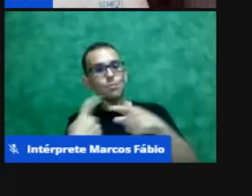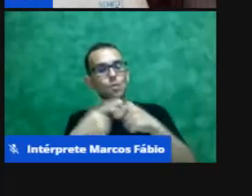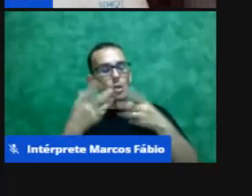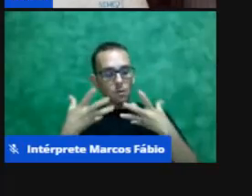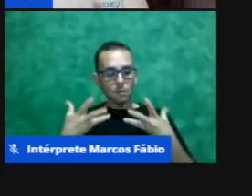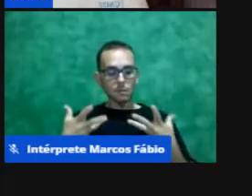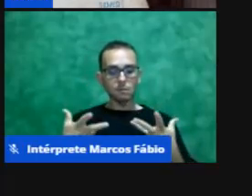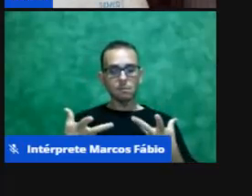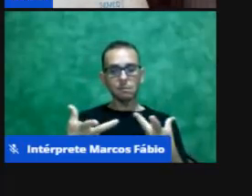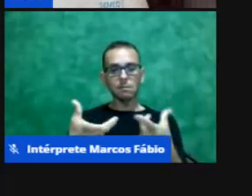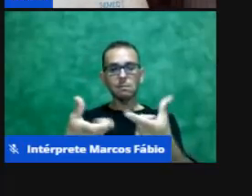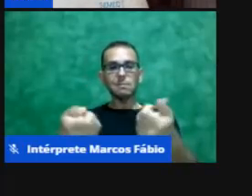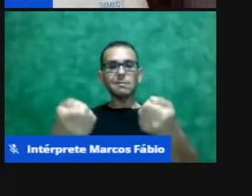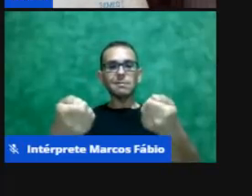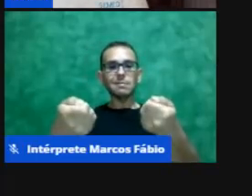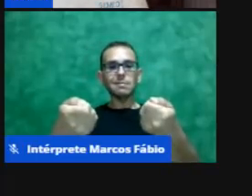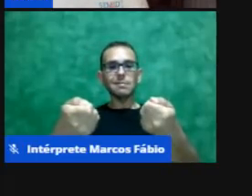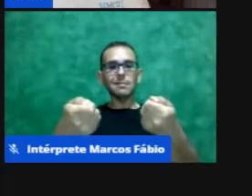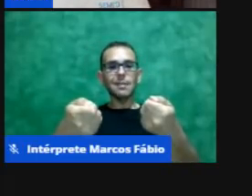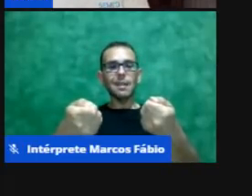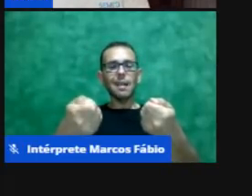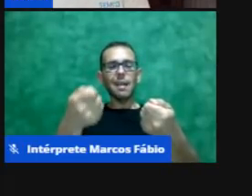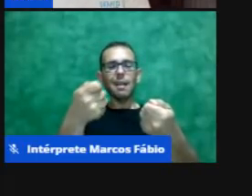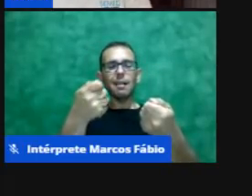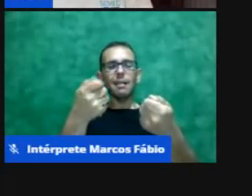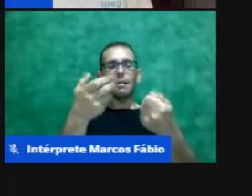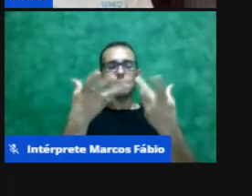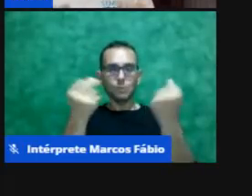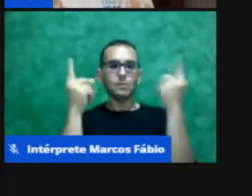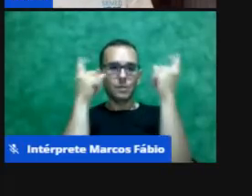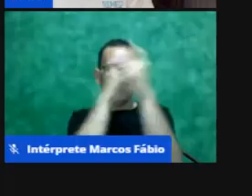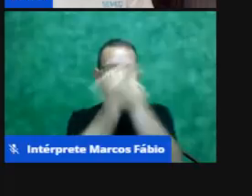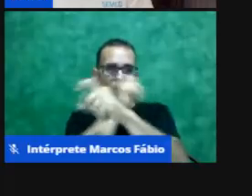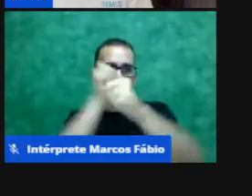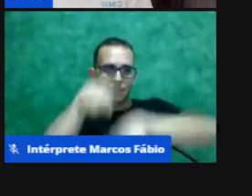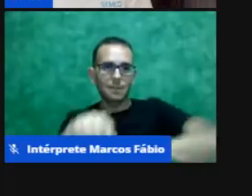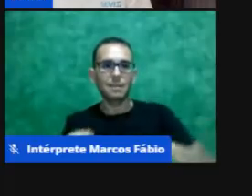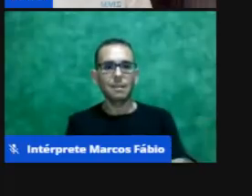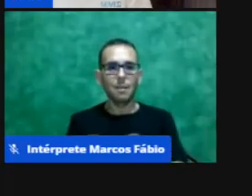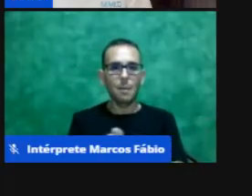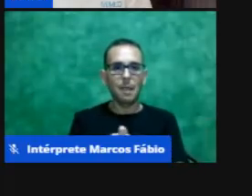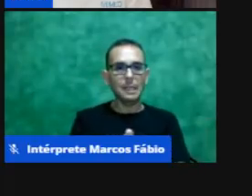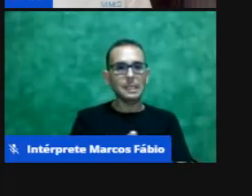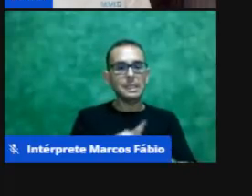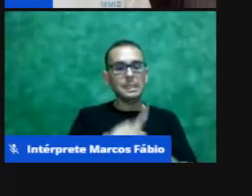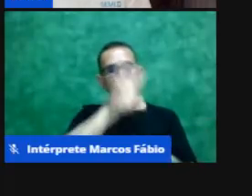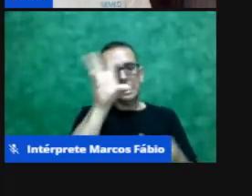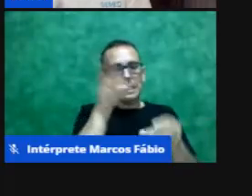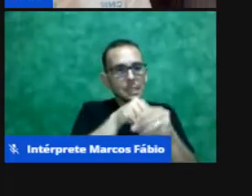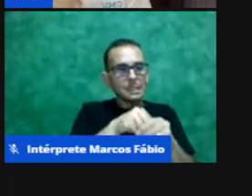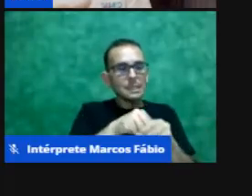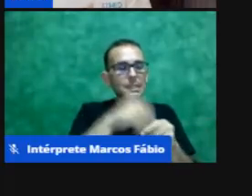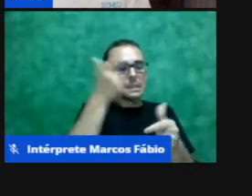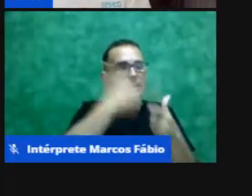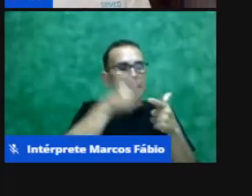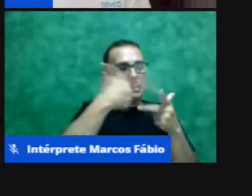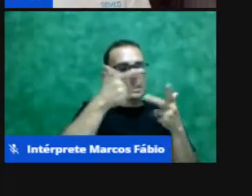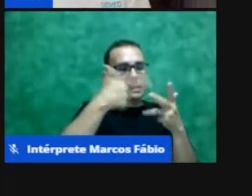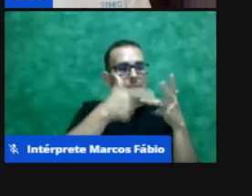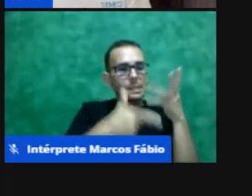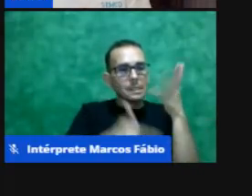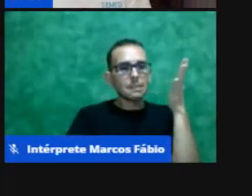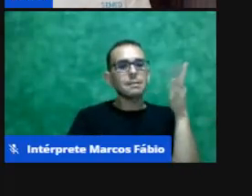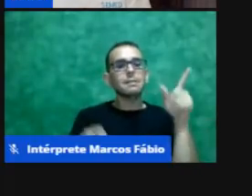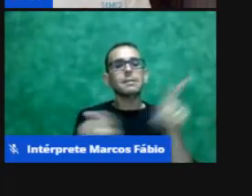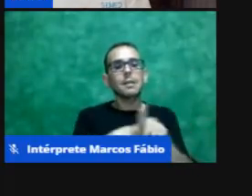estimula, torna-se mais desafiador, né? E trabalha também com problematização. Também é